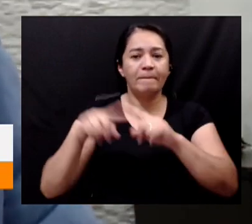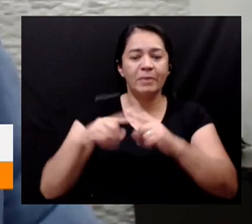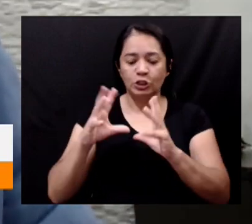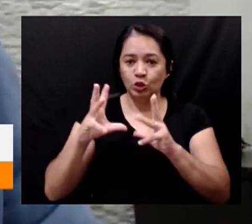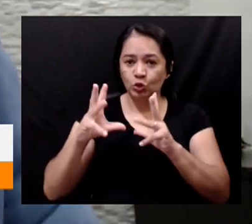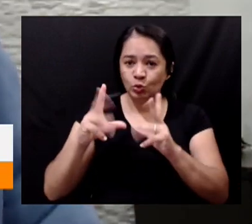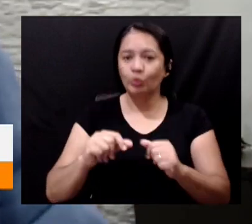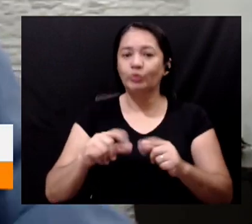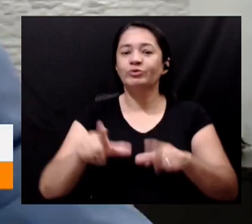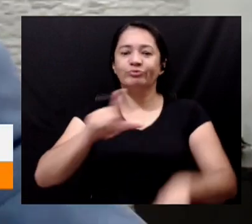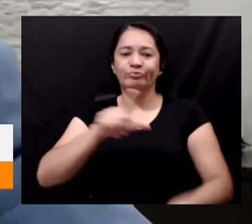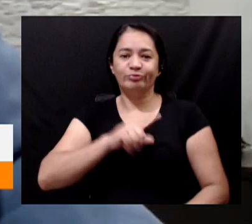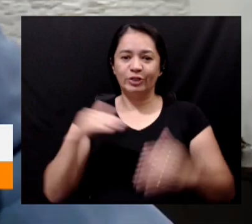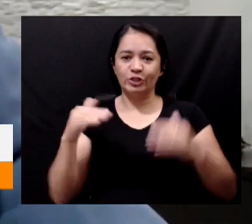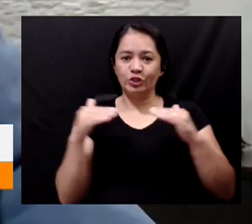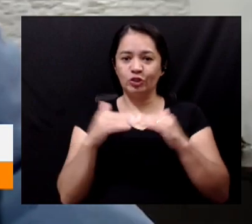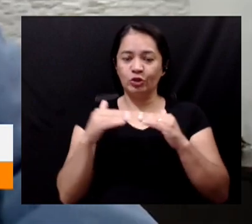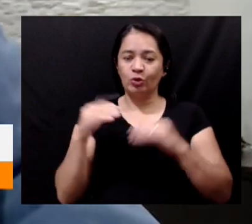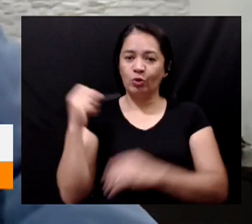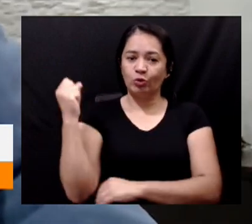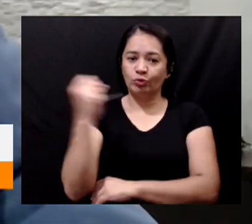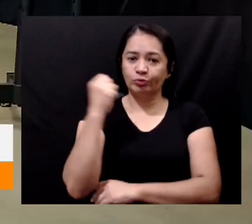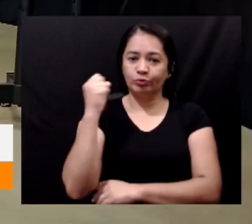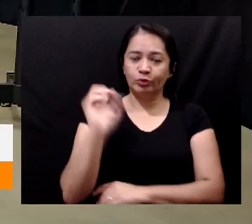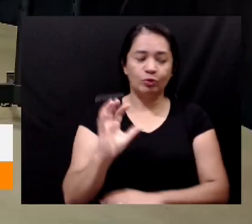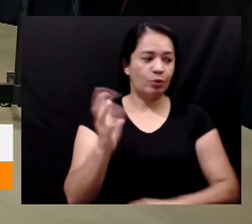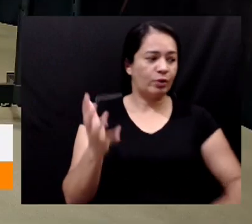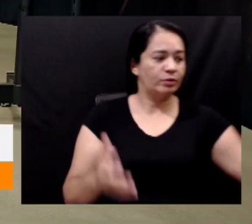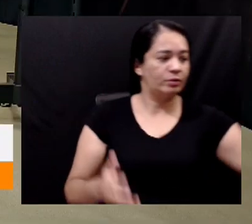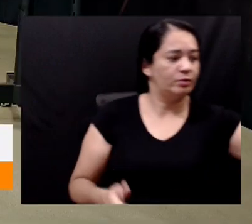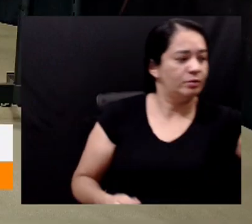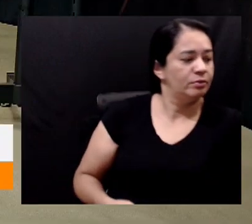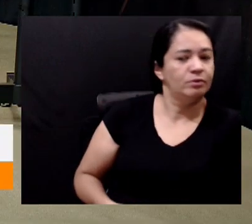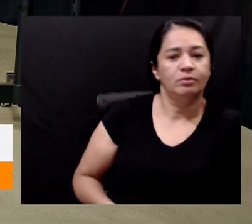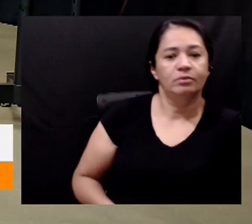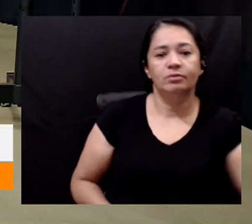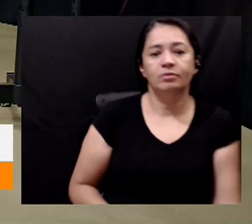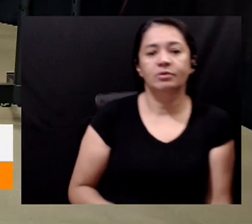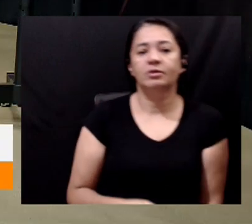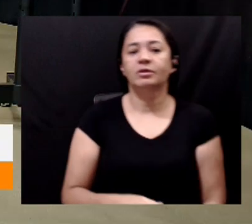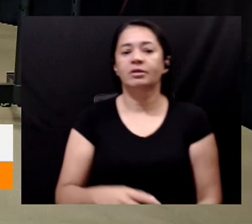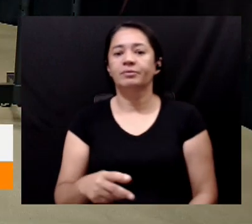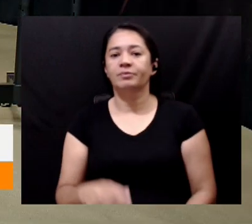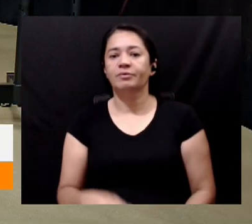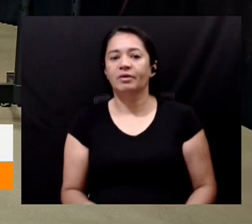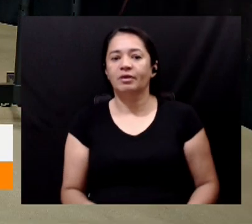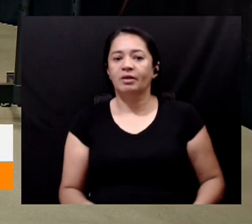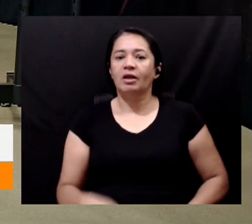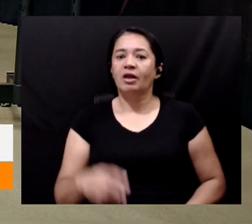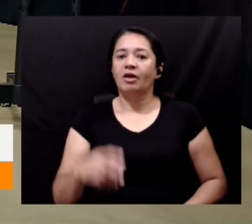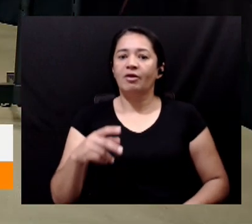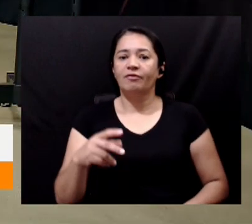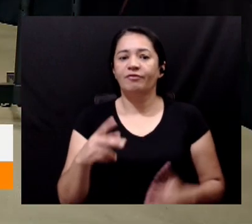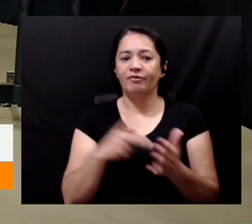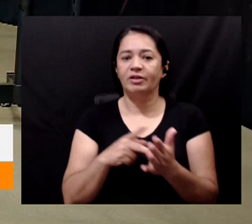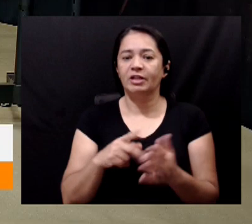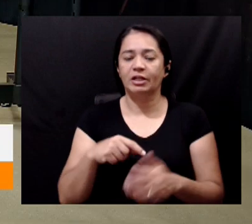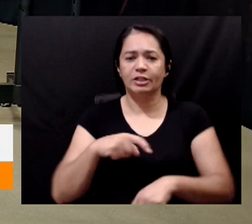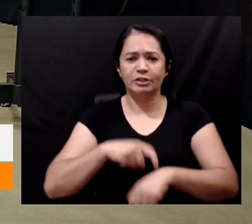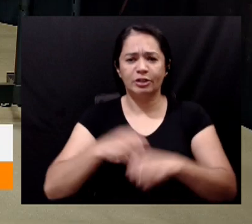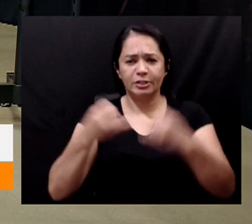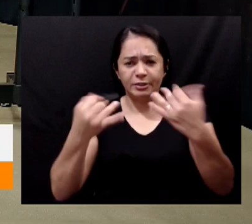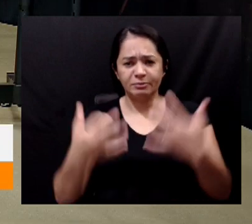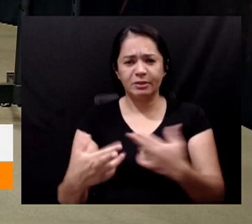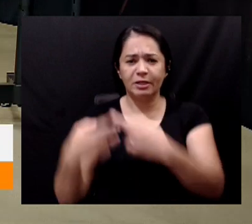com a gravidade do ocorrido. Muito bem. Quando o doutor fala sobre a responsabilidade também dos pais, né, eu pergunto